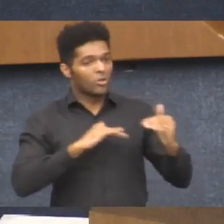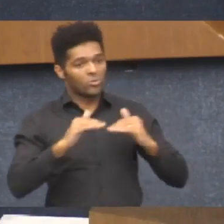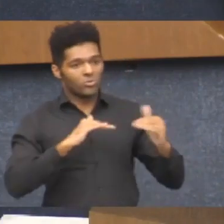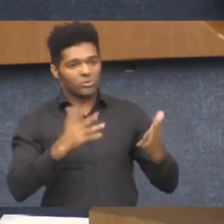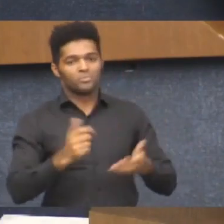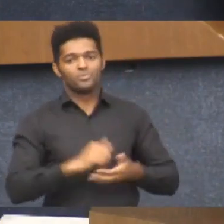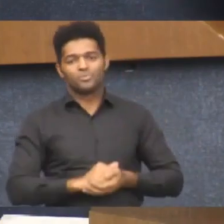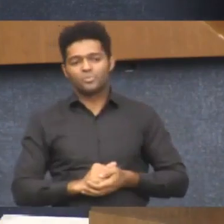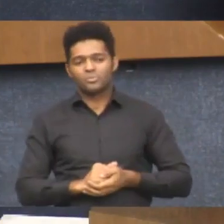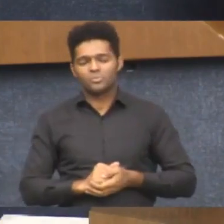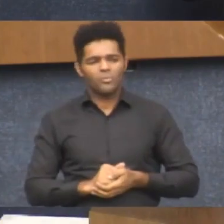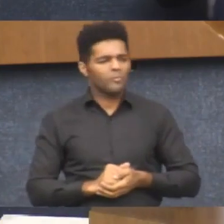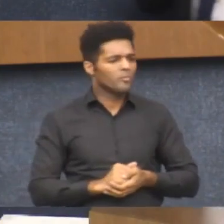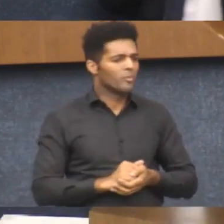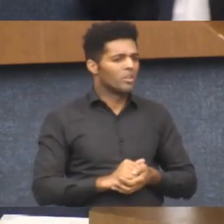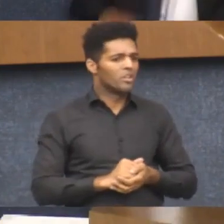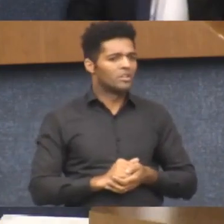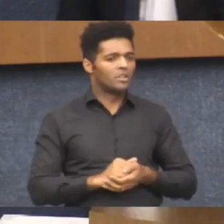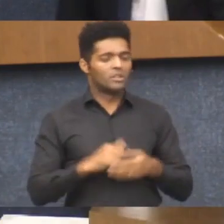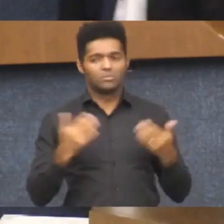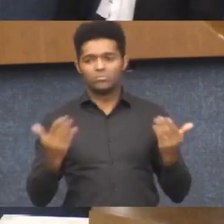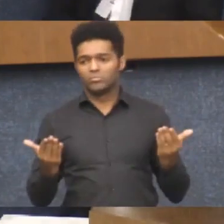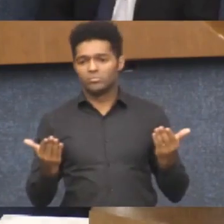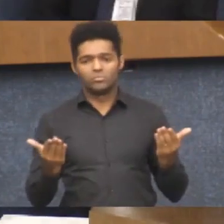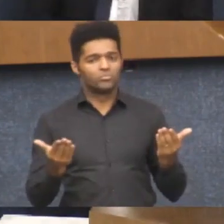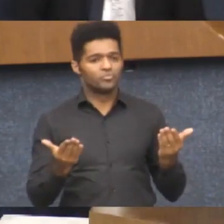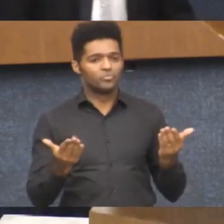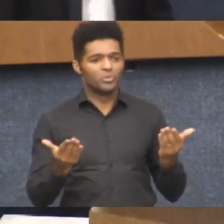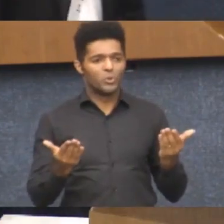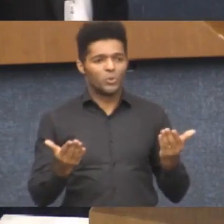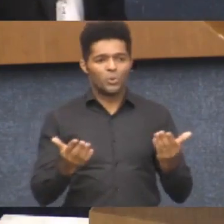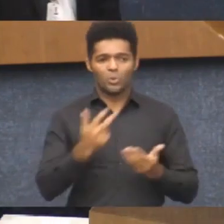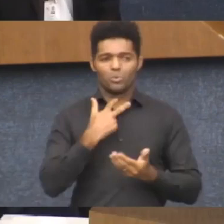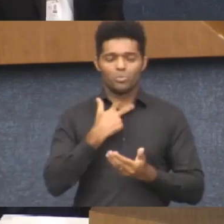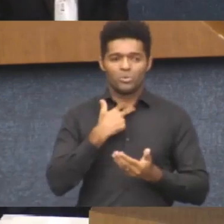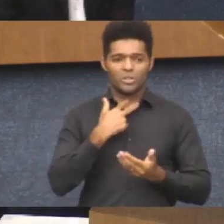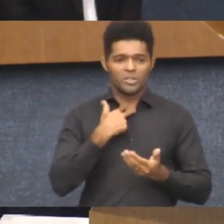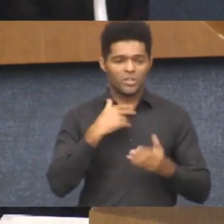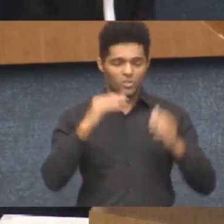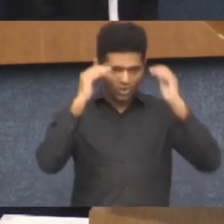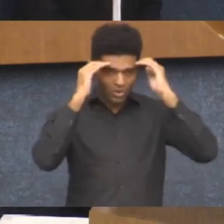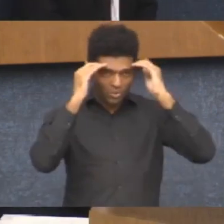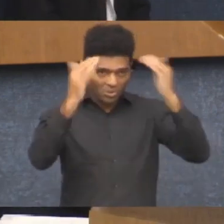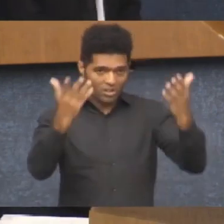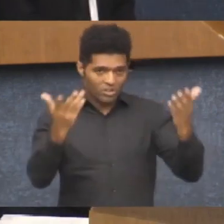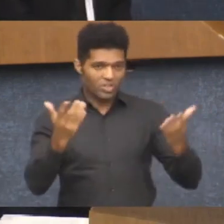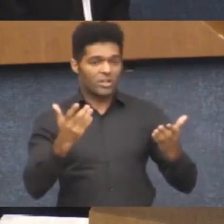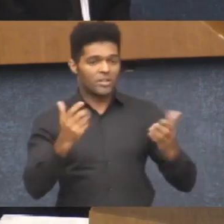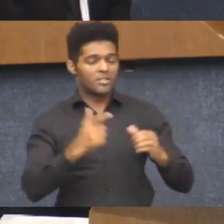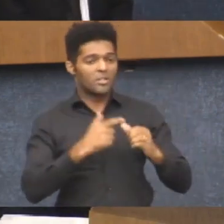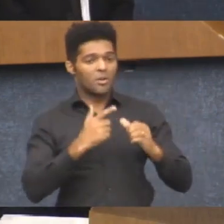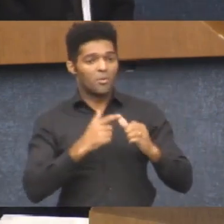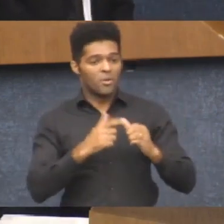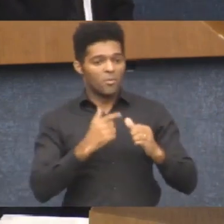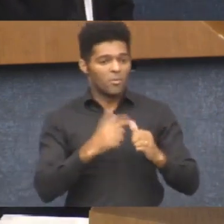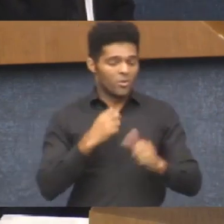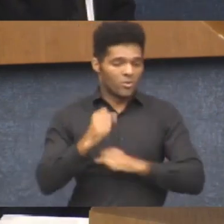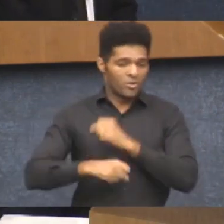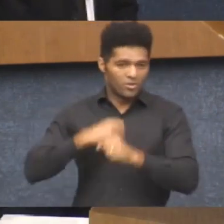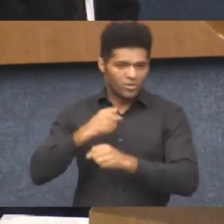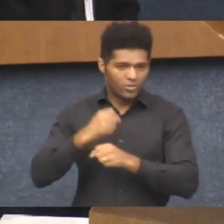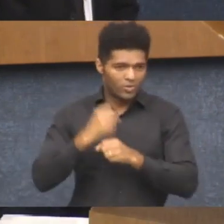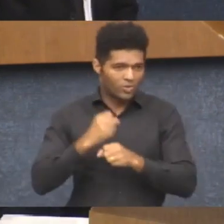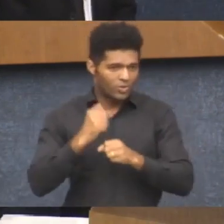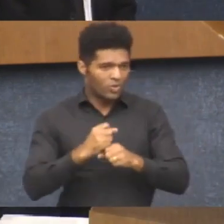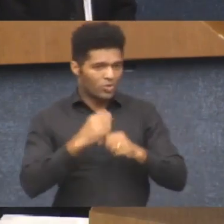pela mineração. E, gente, a gente não podia deixar de fazer homenagem nesse primeiro ano nosso de mandato para os